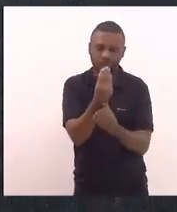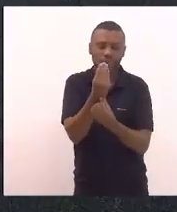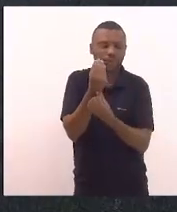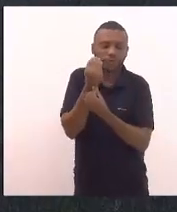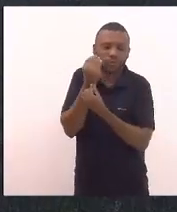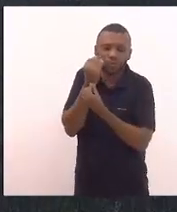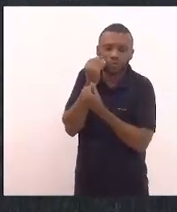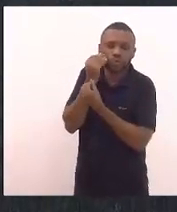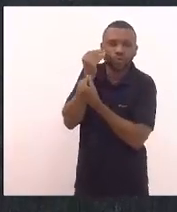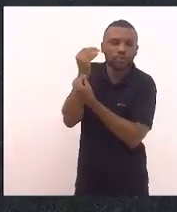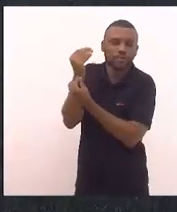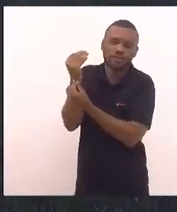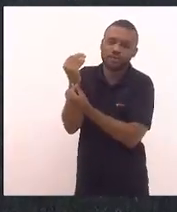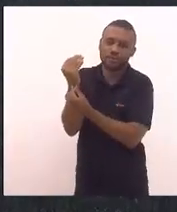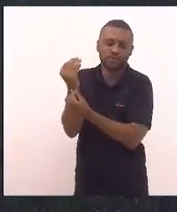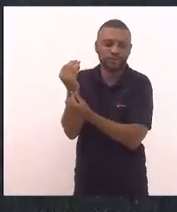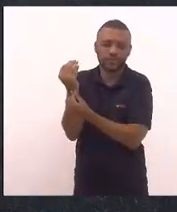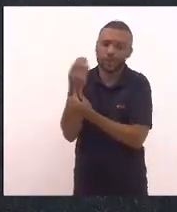beijada.